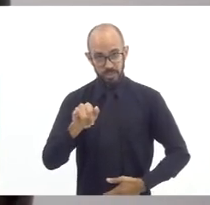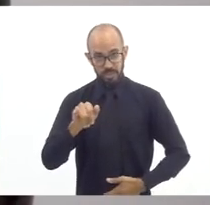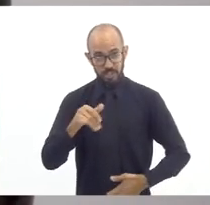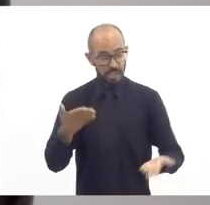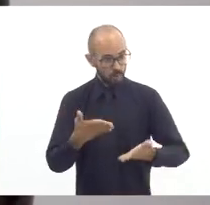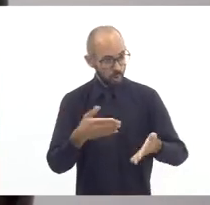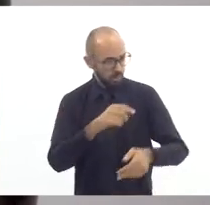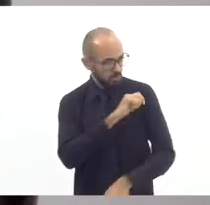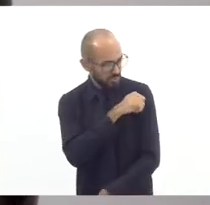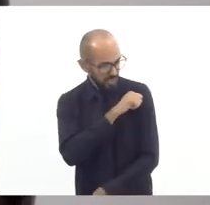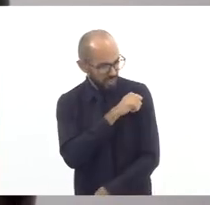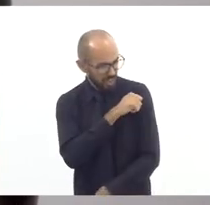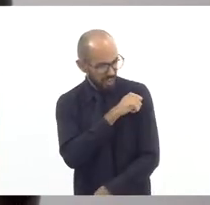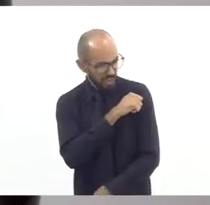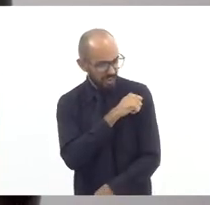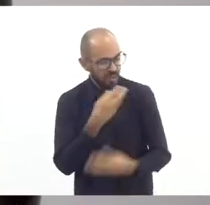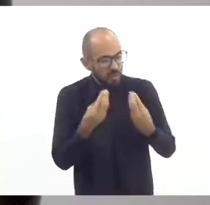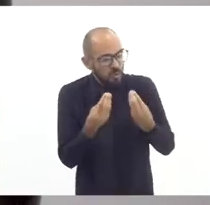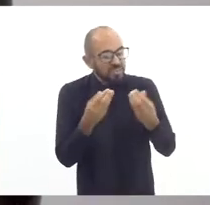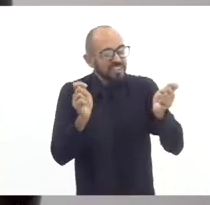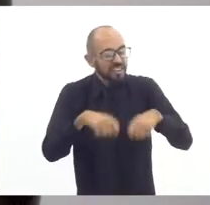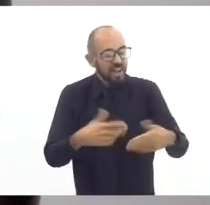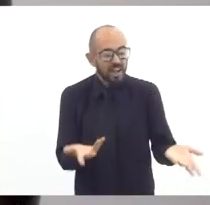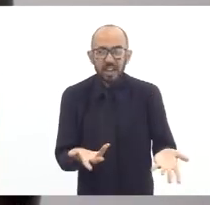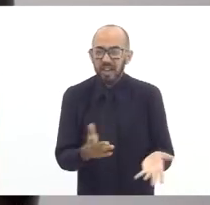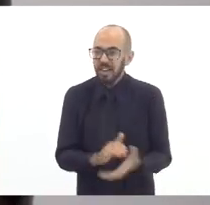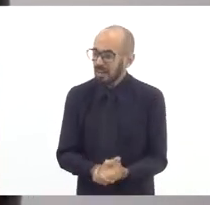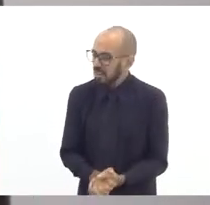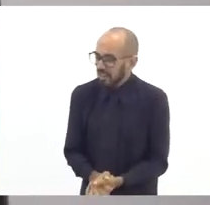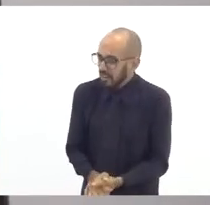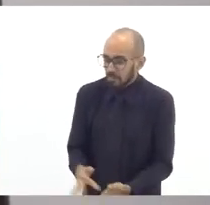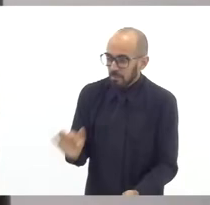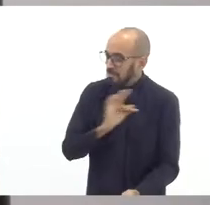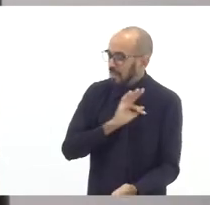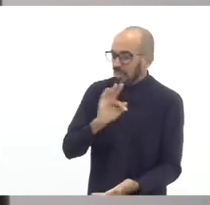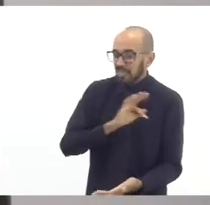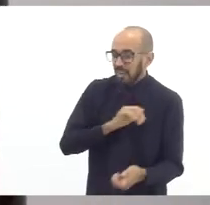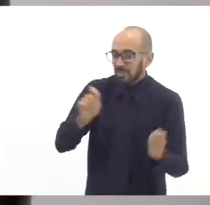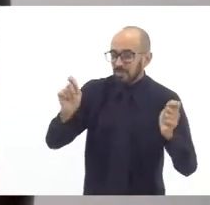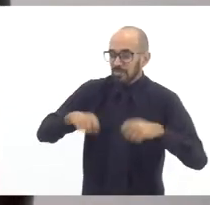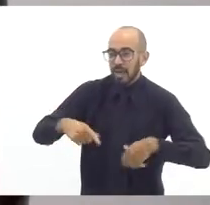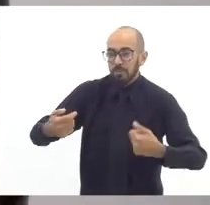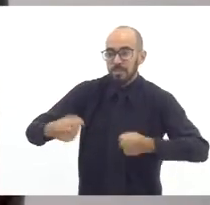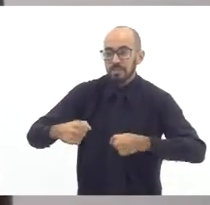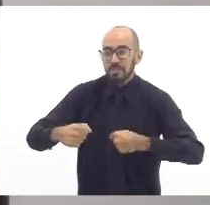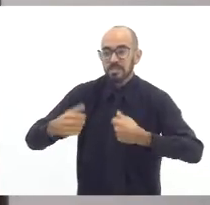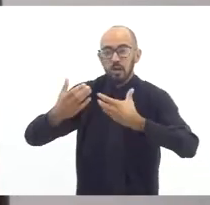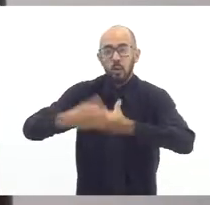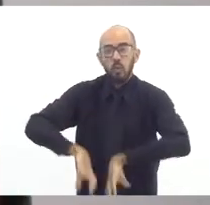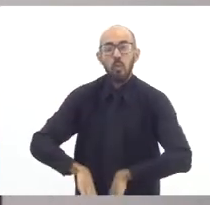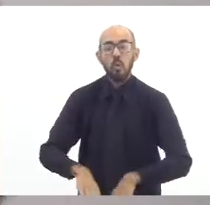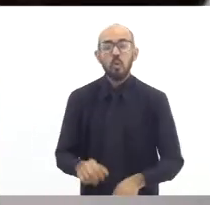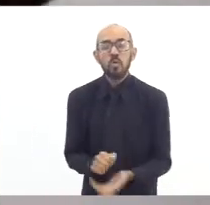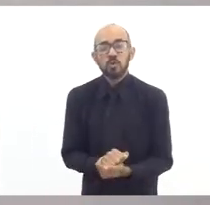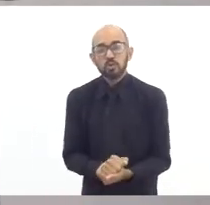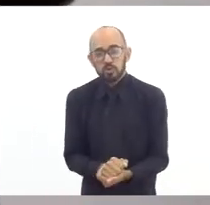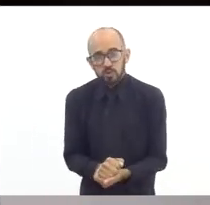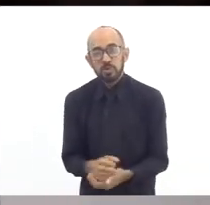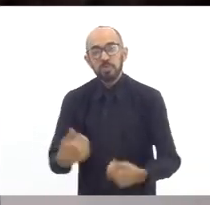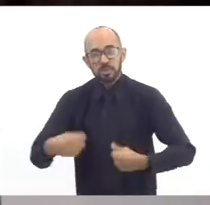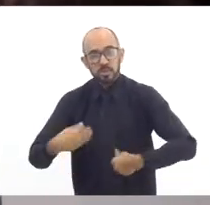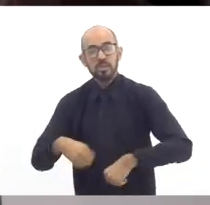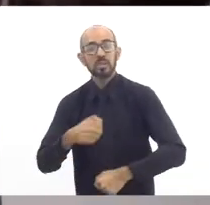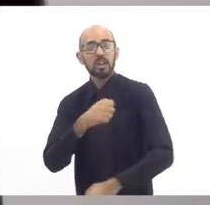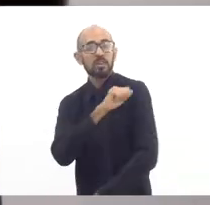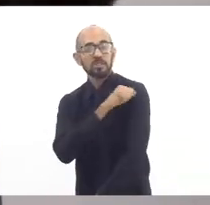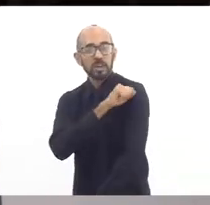para fiscalizar, como é que vai ter a fiscalização, deputada Amarra? Não tem como. Tem que ter concurso público, tem que ter fiscalização. Estava lembrando para o Valdeque